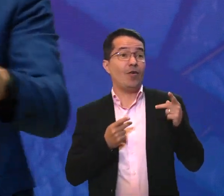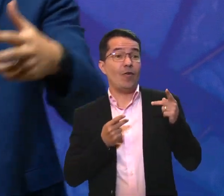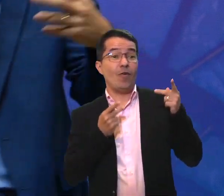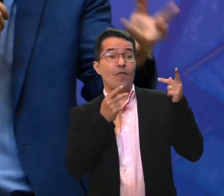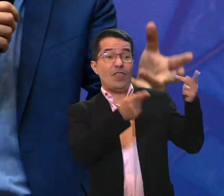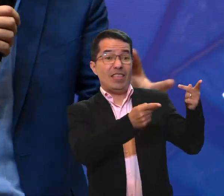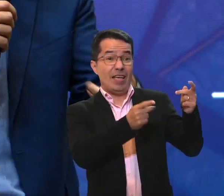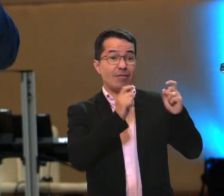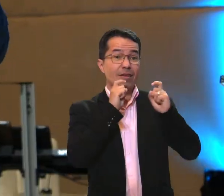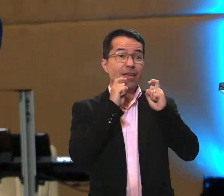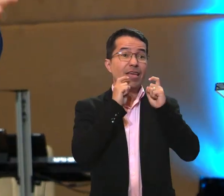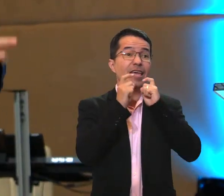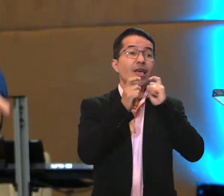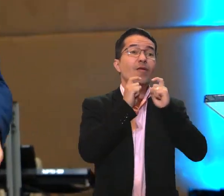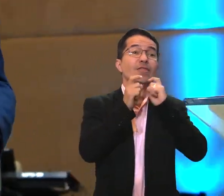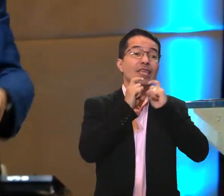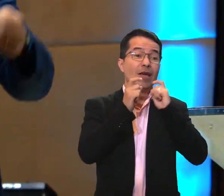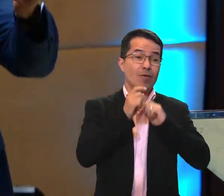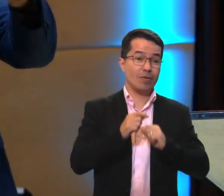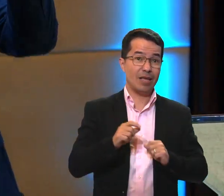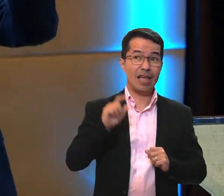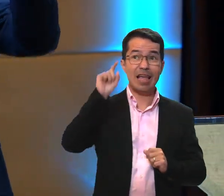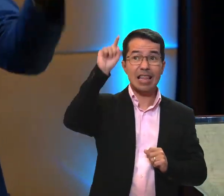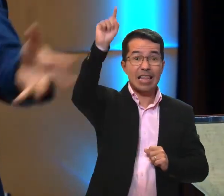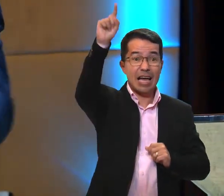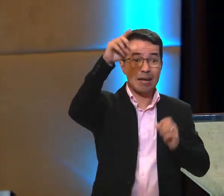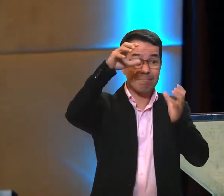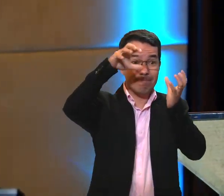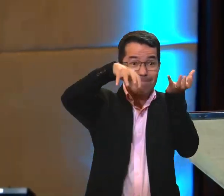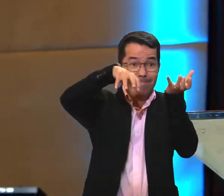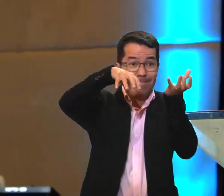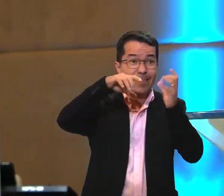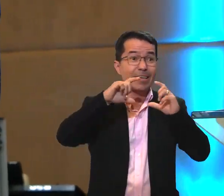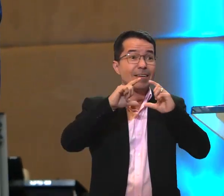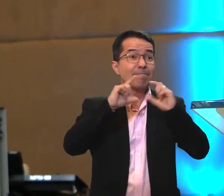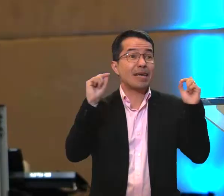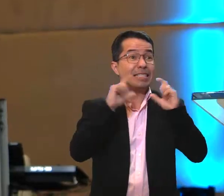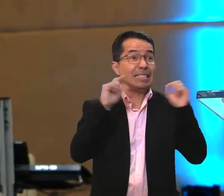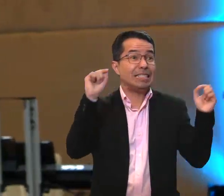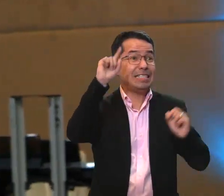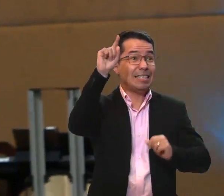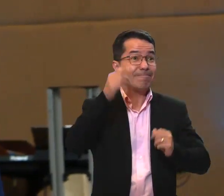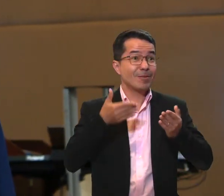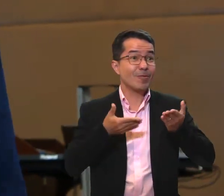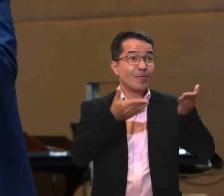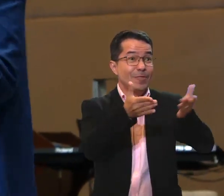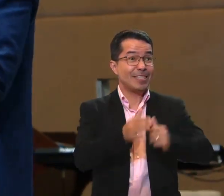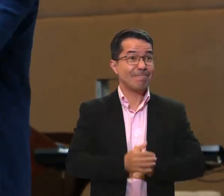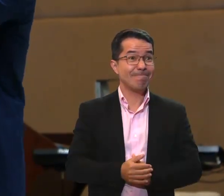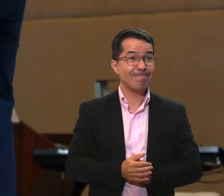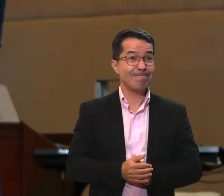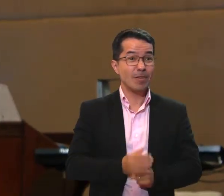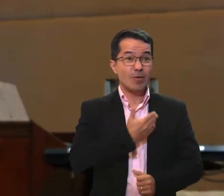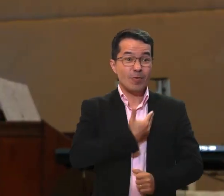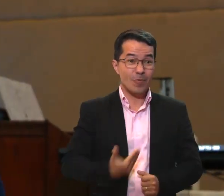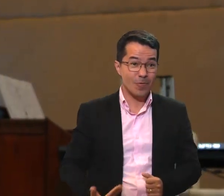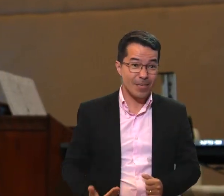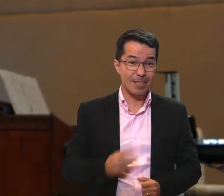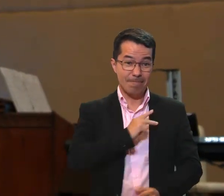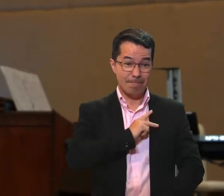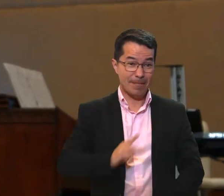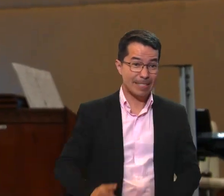uma reunião, participar de uma reunião no Palácio do Governo. E eu ia estar com as autoridades, com o